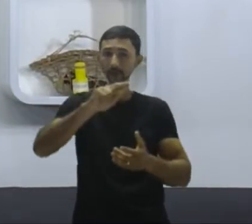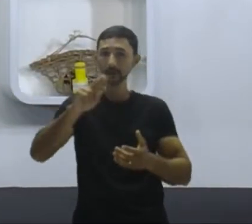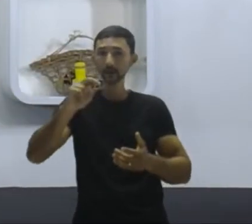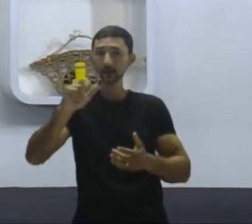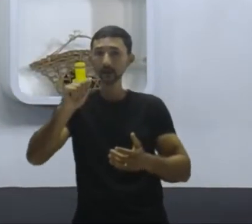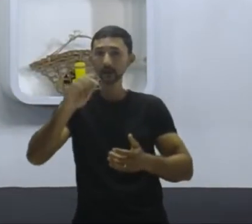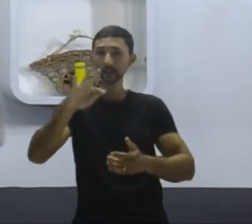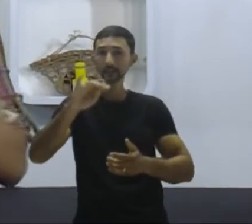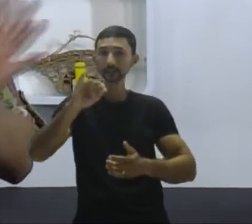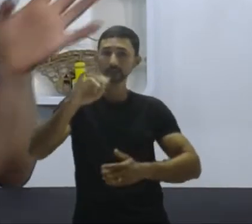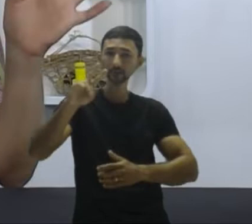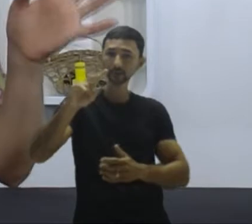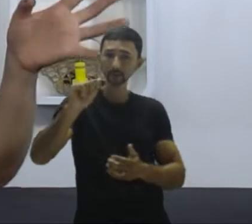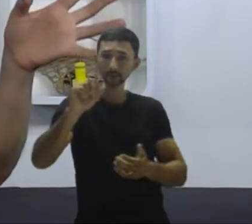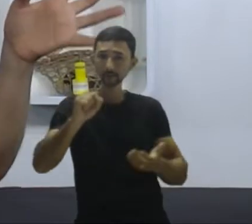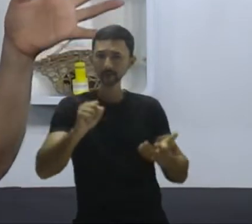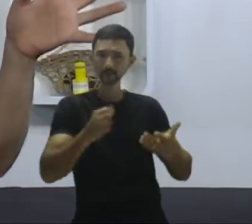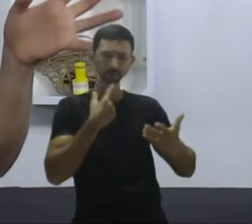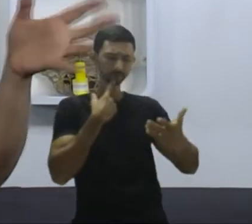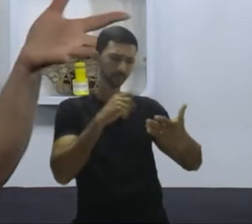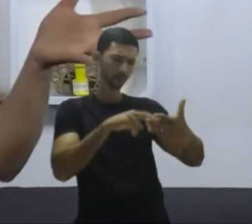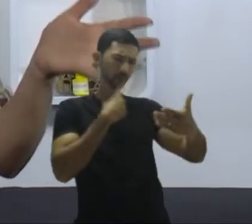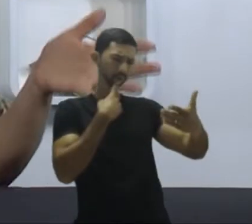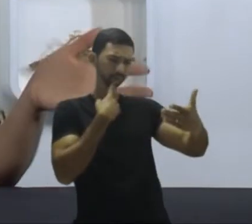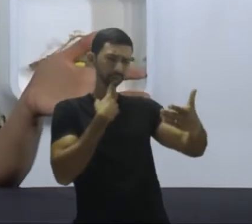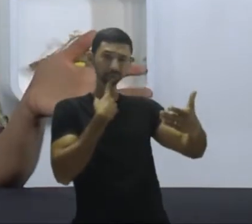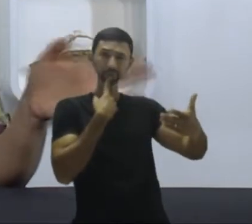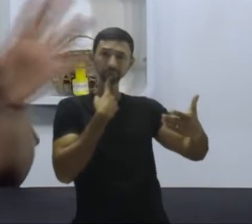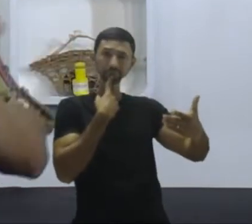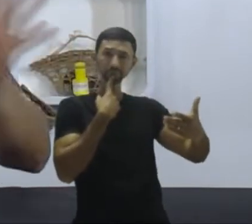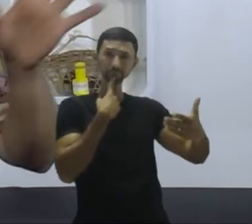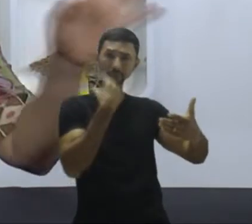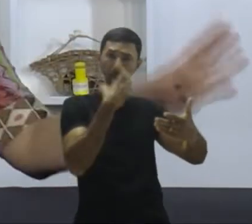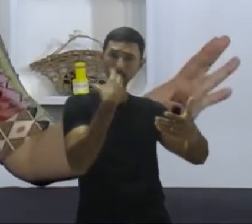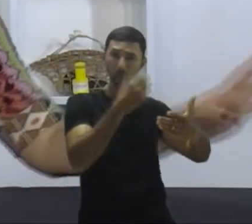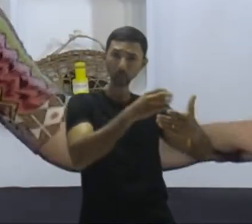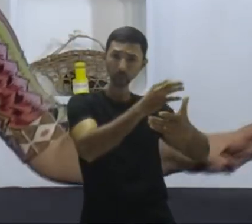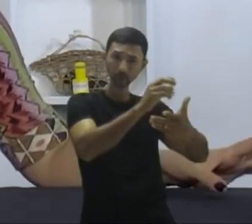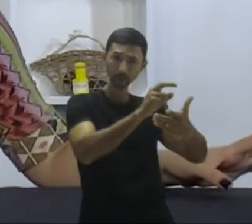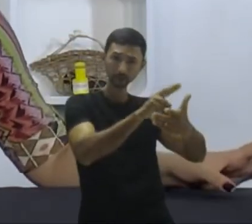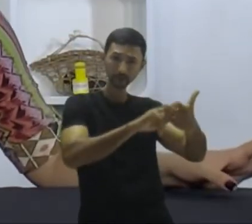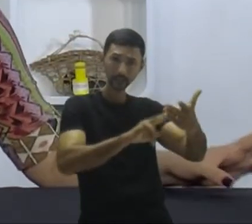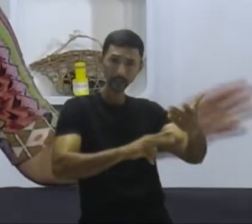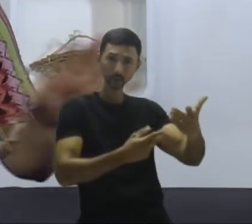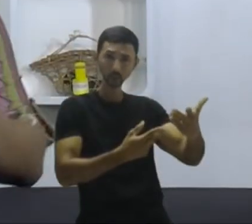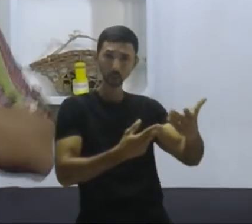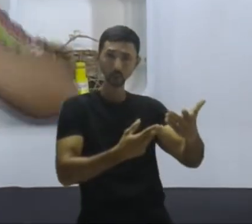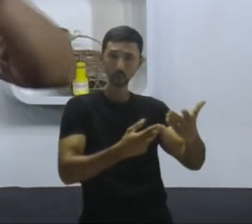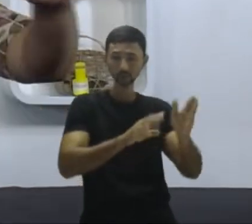texto que você, a priori, olha e diz assim, mas é uma música, está escrito em versos. Não faz parte